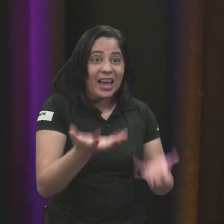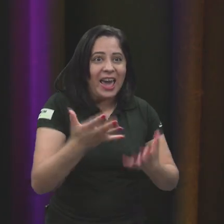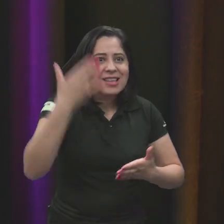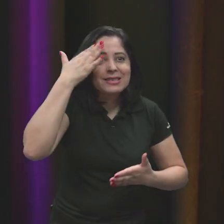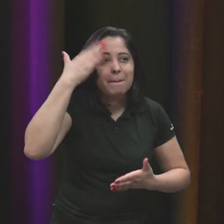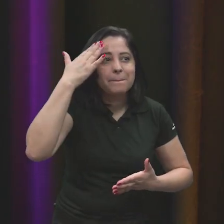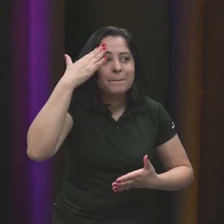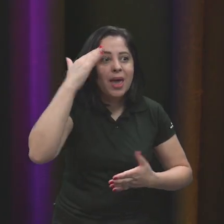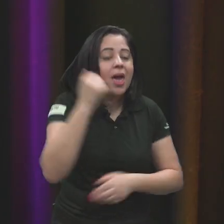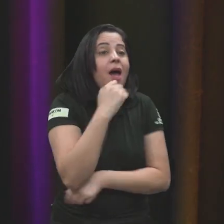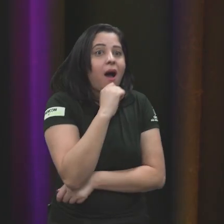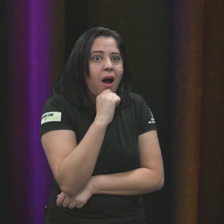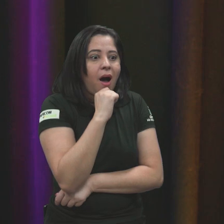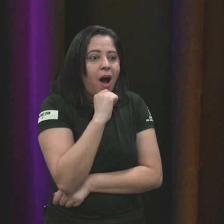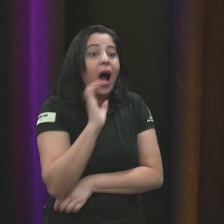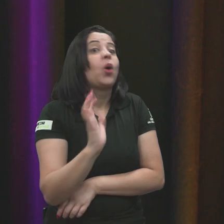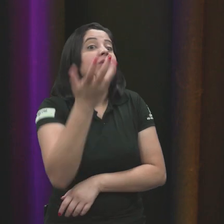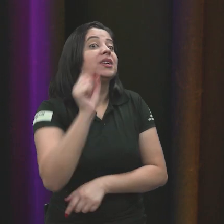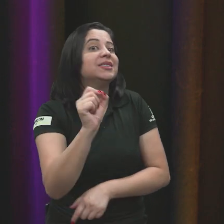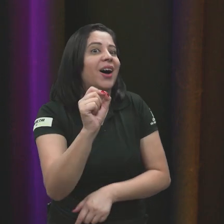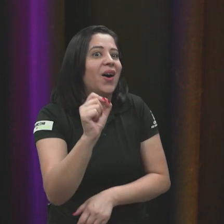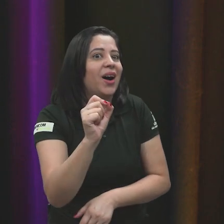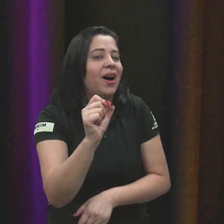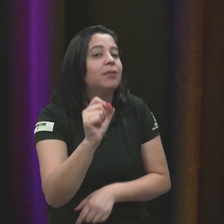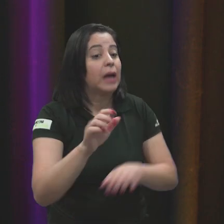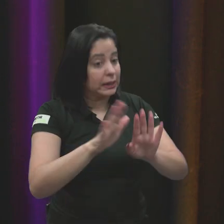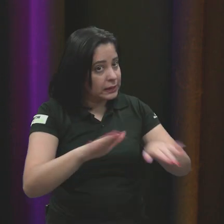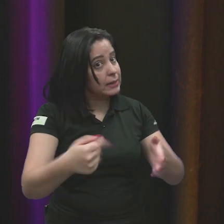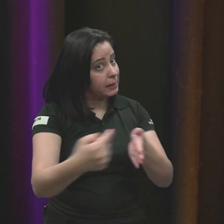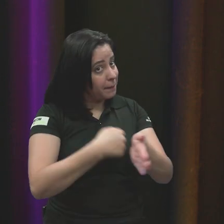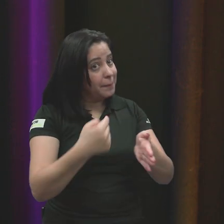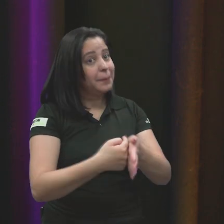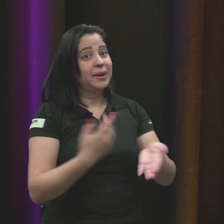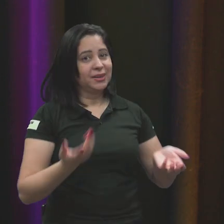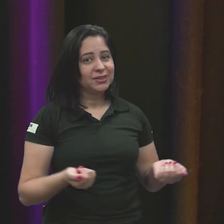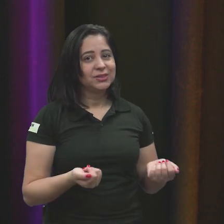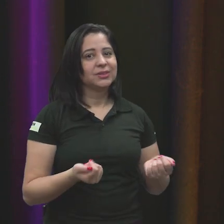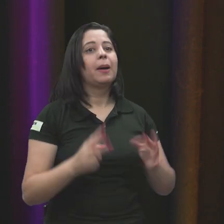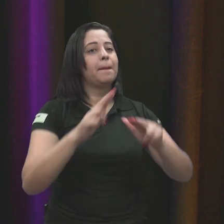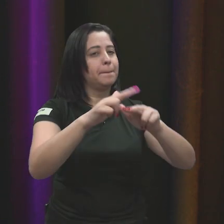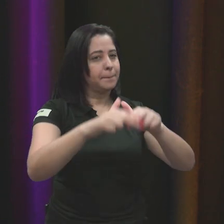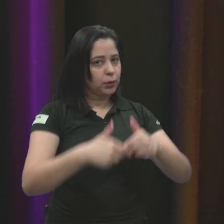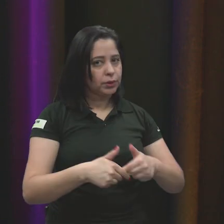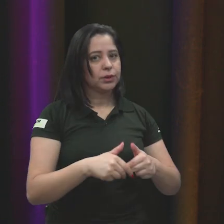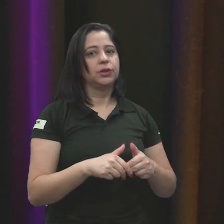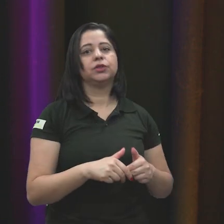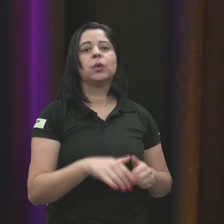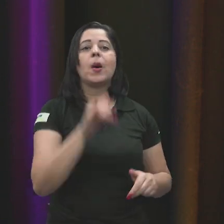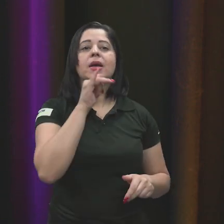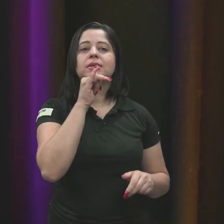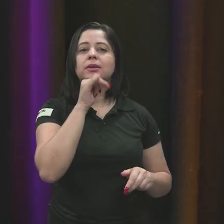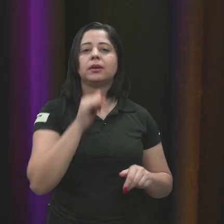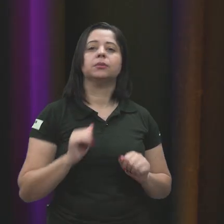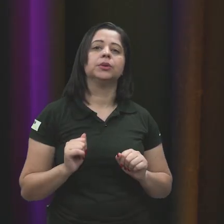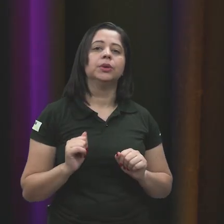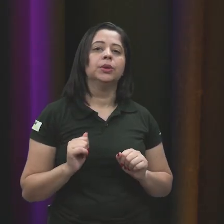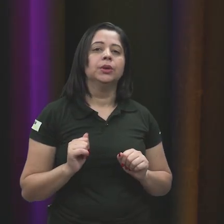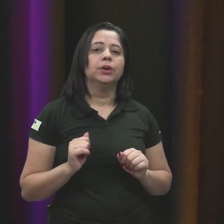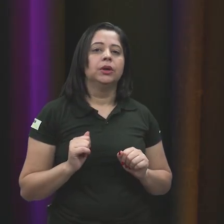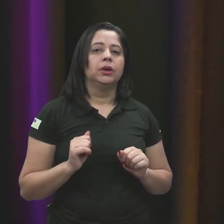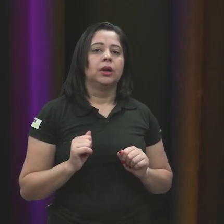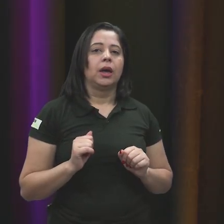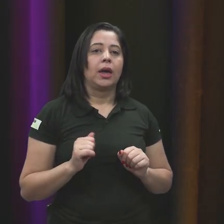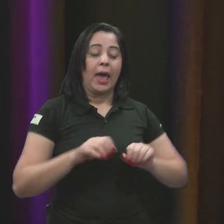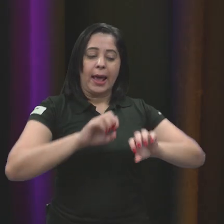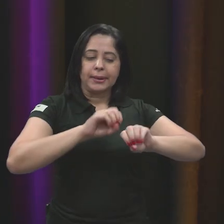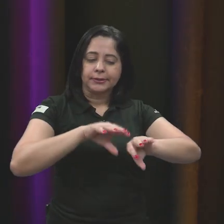querem saber o que vai acontecer, né? Então, isso é uma ferramenta para a gente poder segurar, por exemplo, um tempo as crianças, para